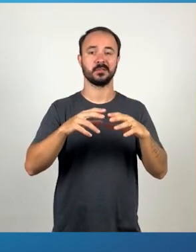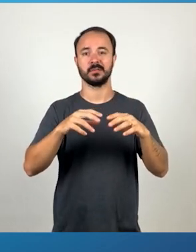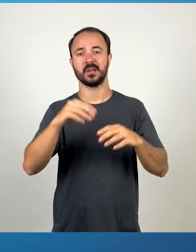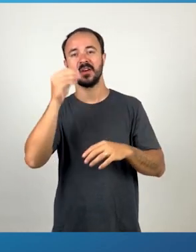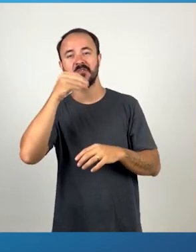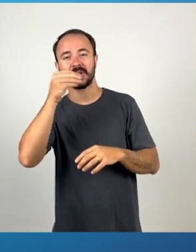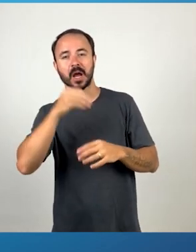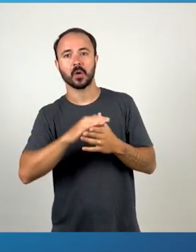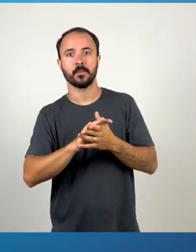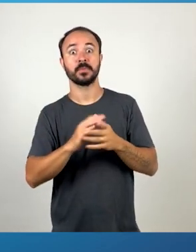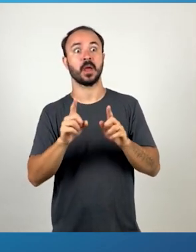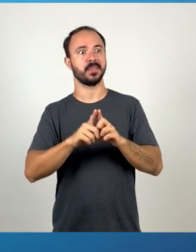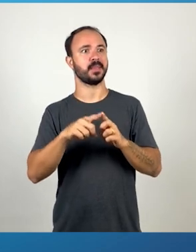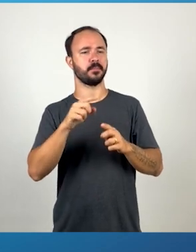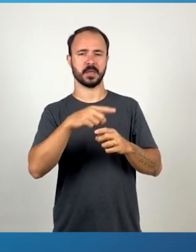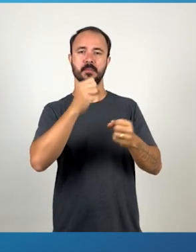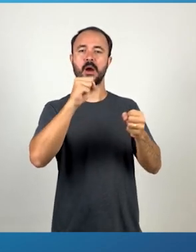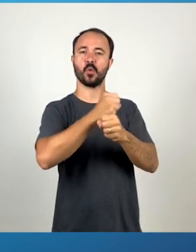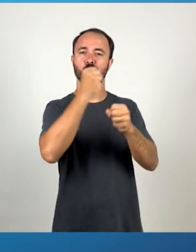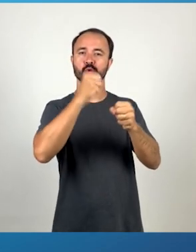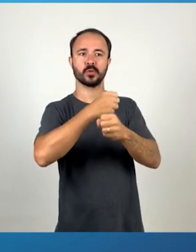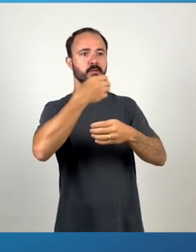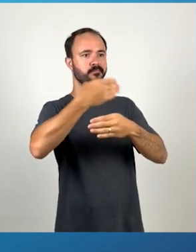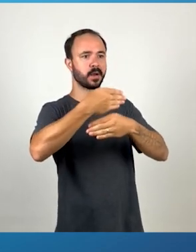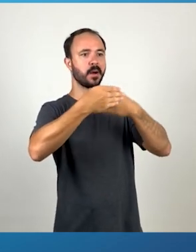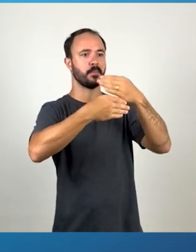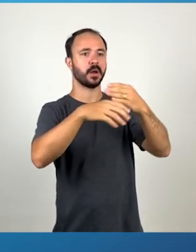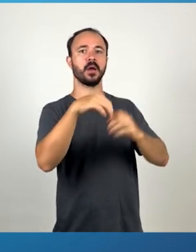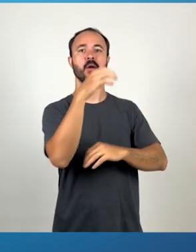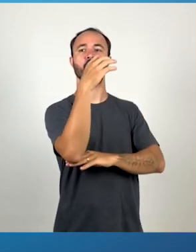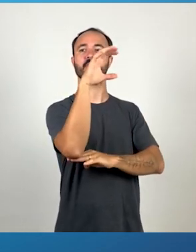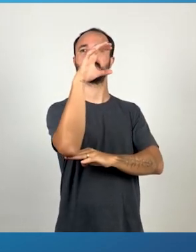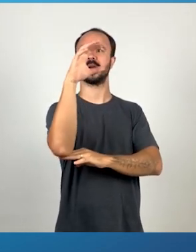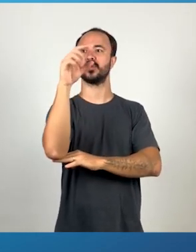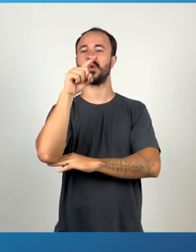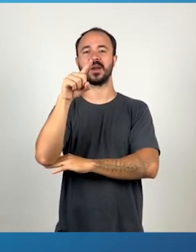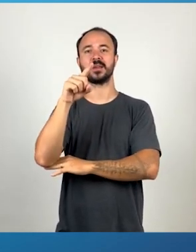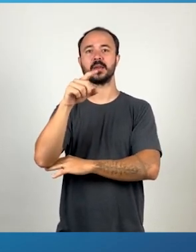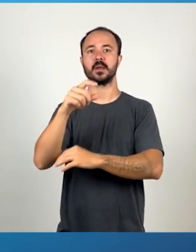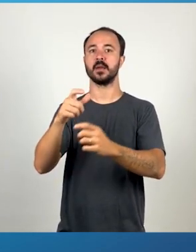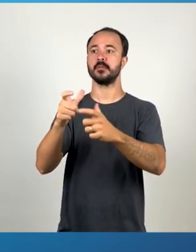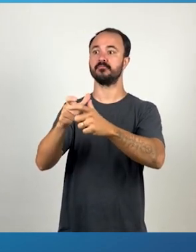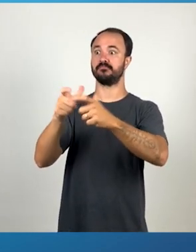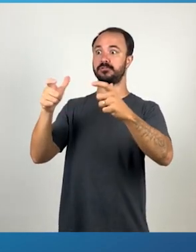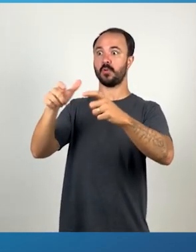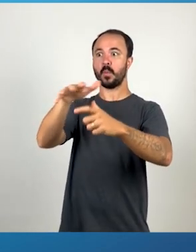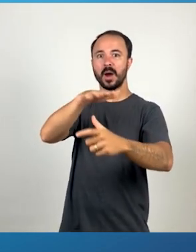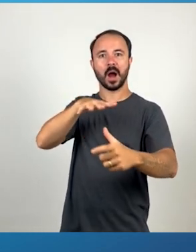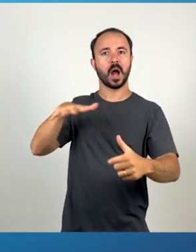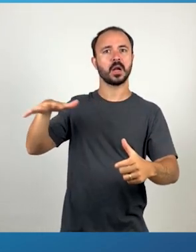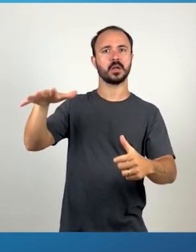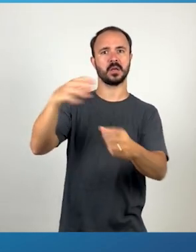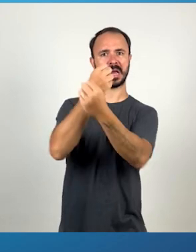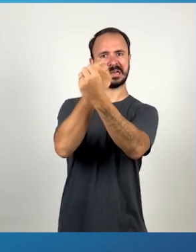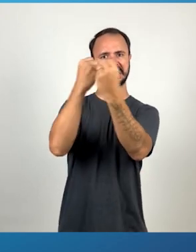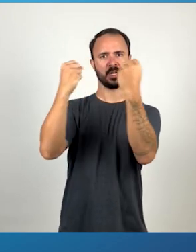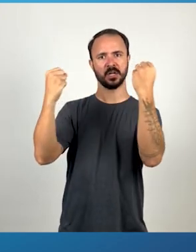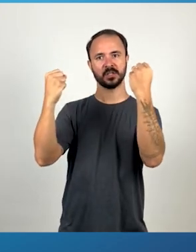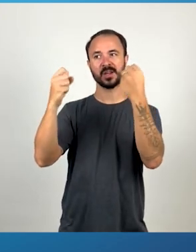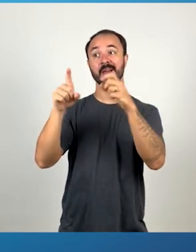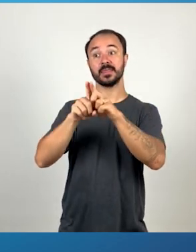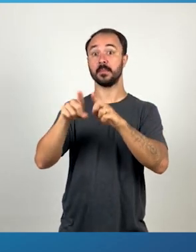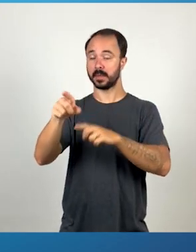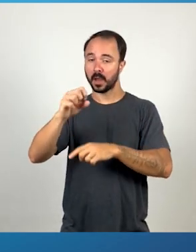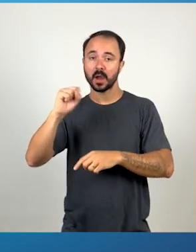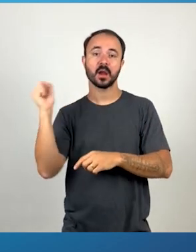é considerado uma desvantagem. E os parques têm que ter uma grande extensão territorial. Além disso, as grandes pás dos cataventos